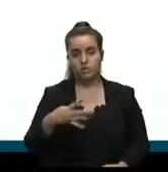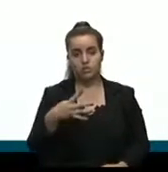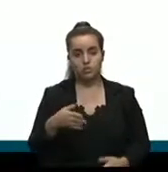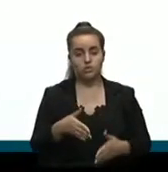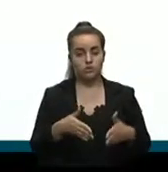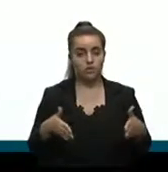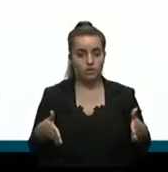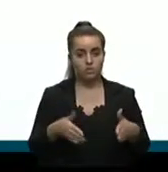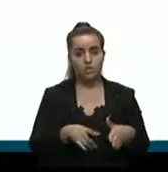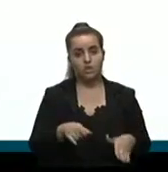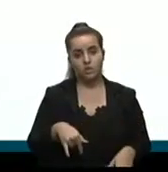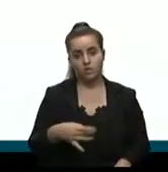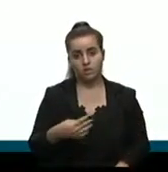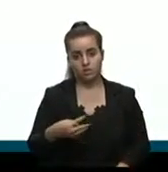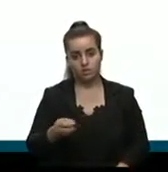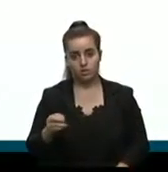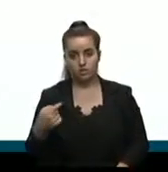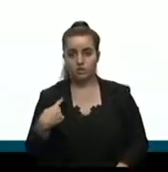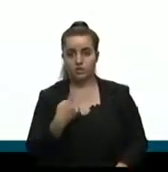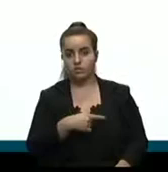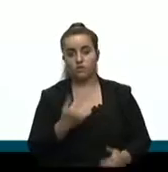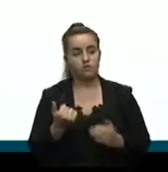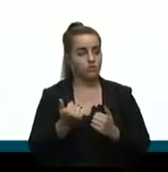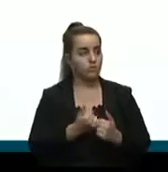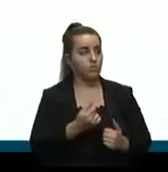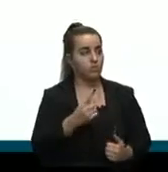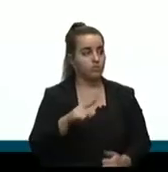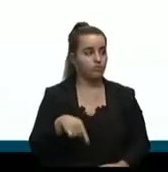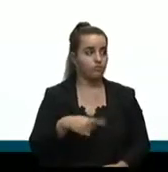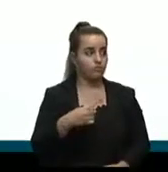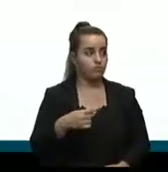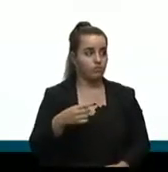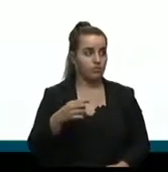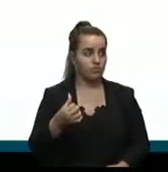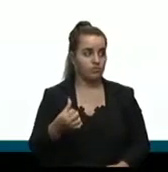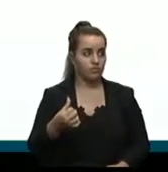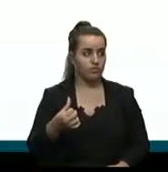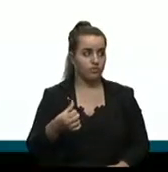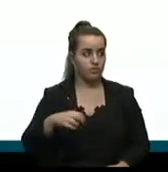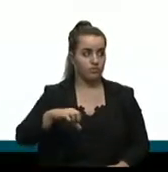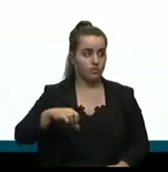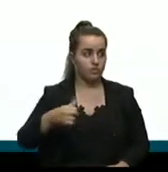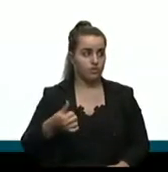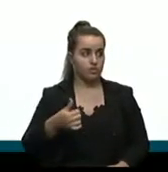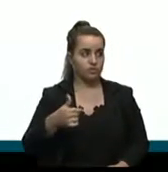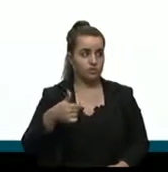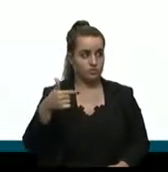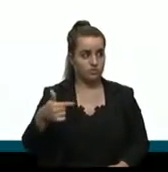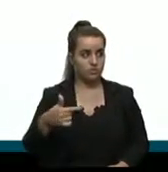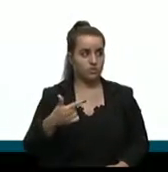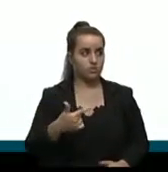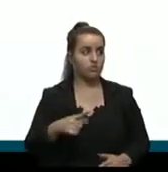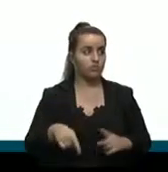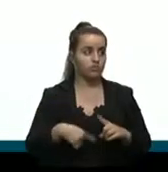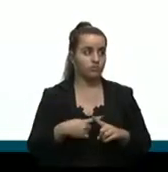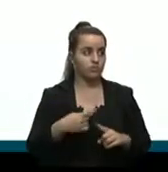Então, fizemos a substituição. 1,96 ao quadrado vezes 4,